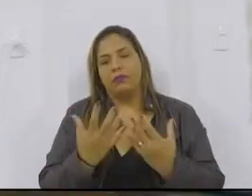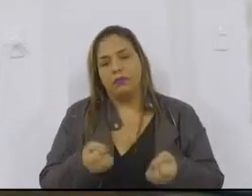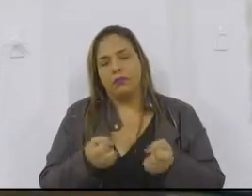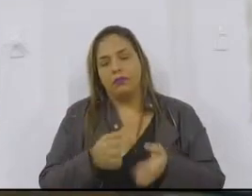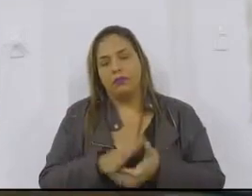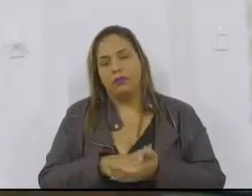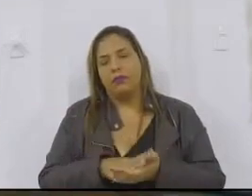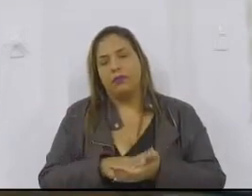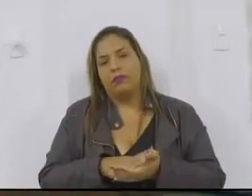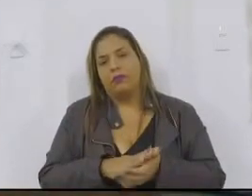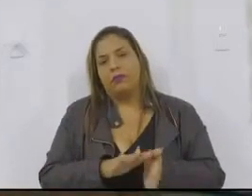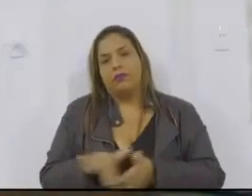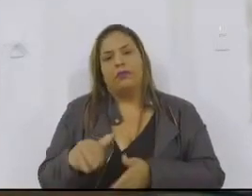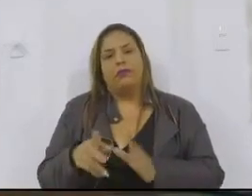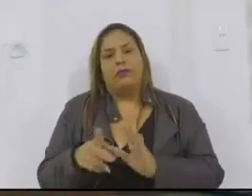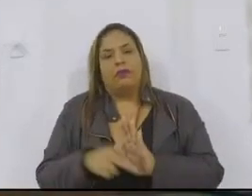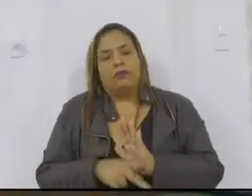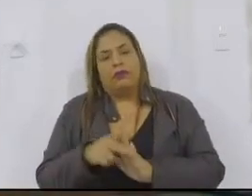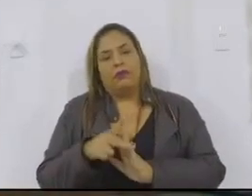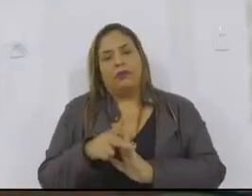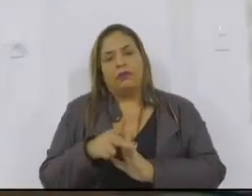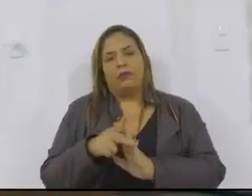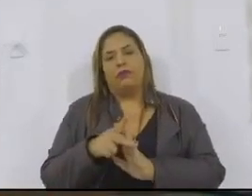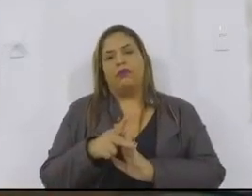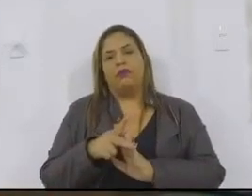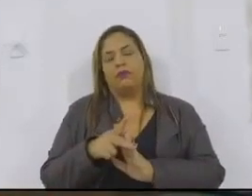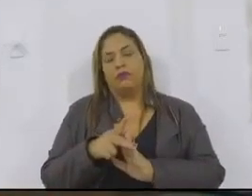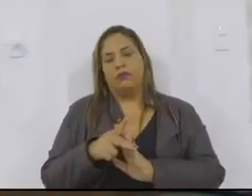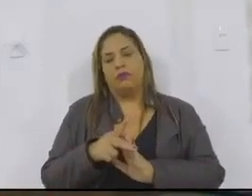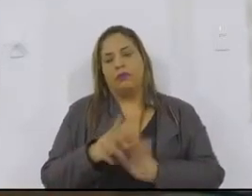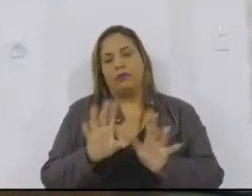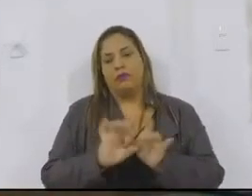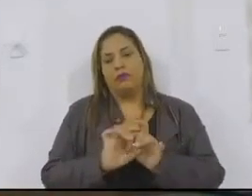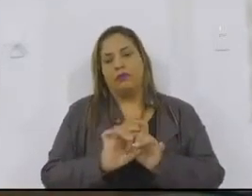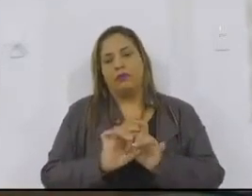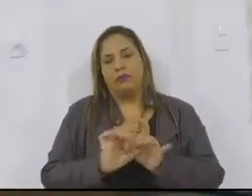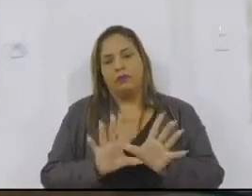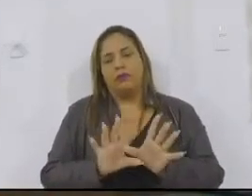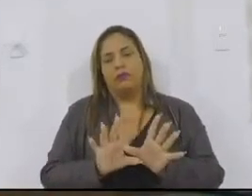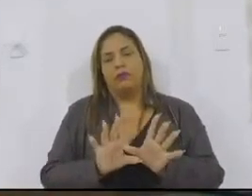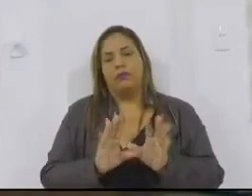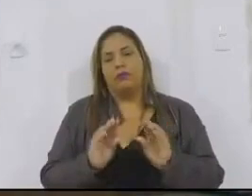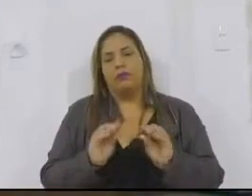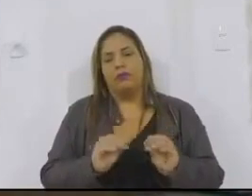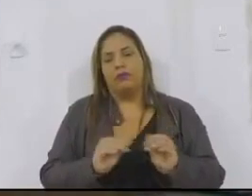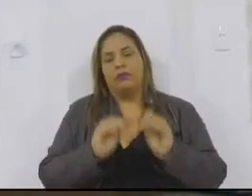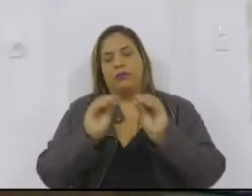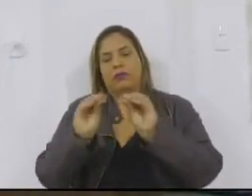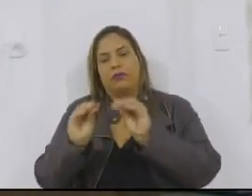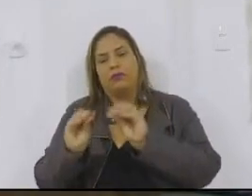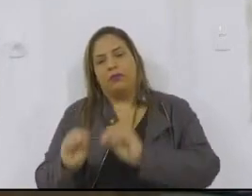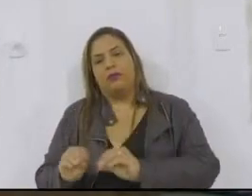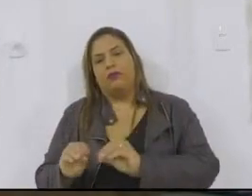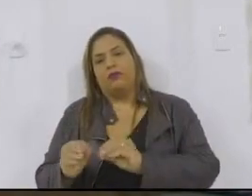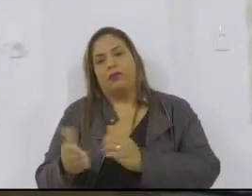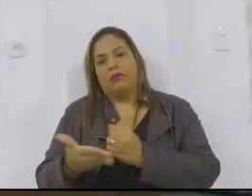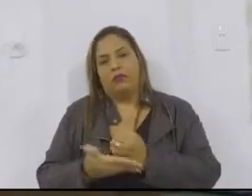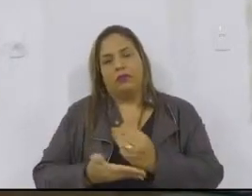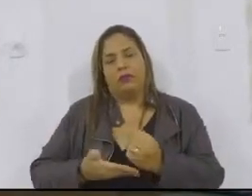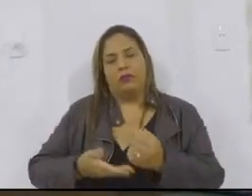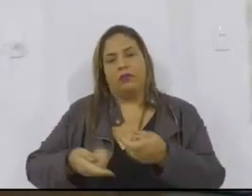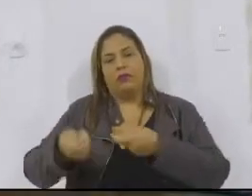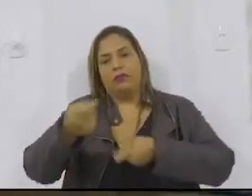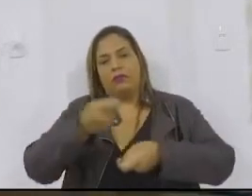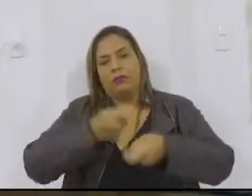Executivo, projeto de lei que autoriza a efetuar remanejamento de dotação orçamentária no valor